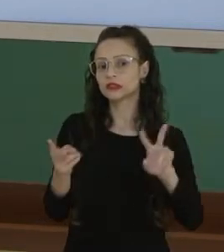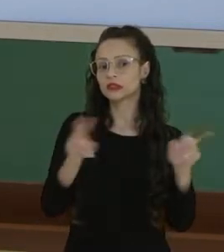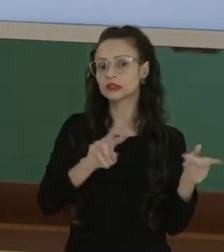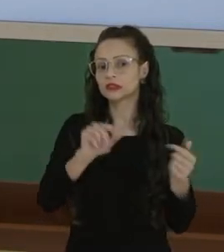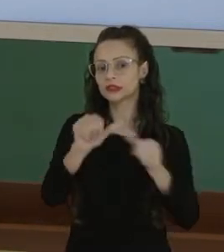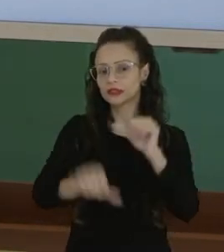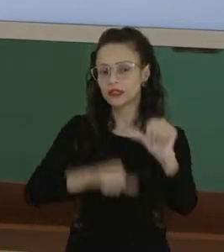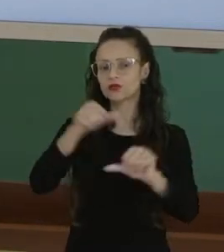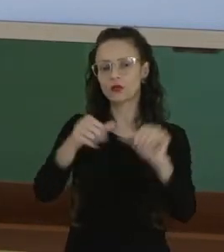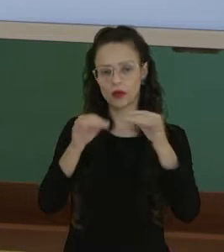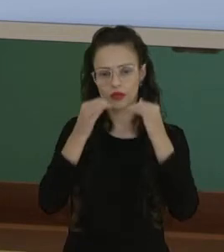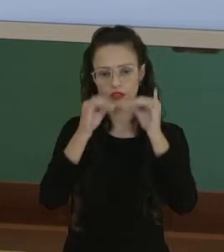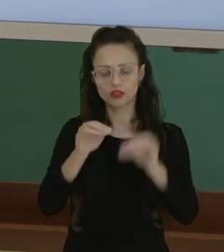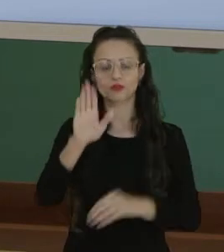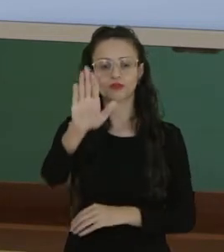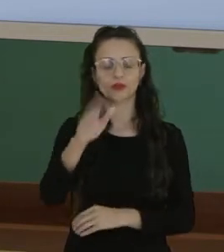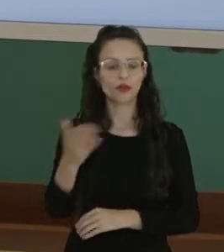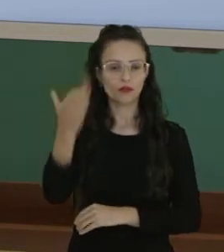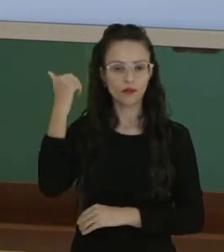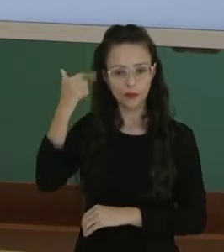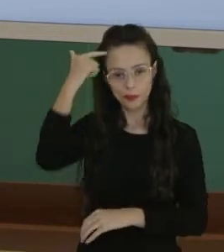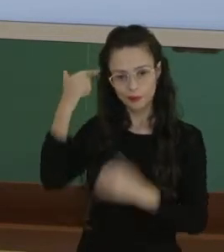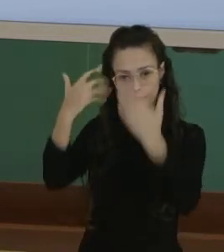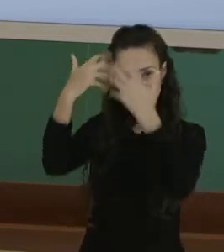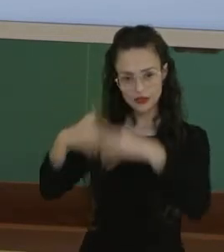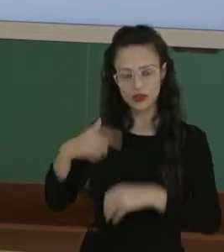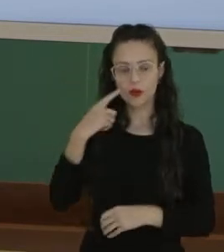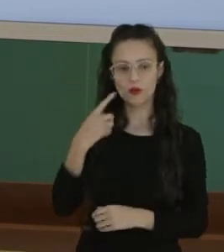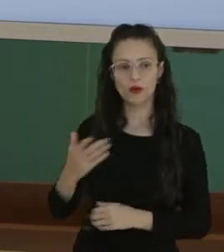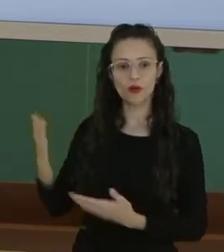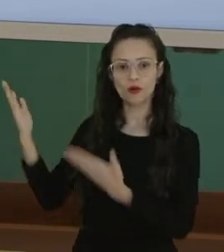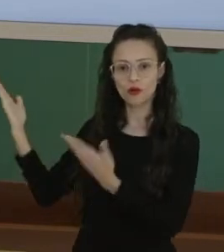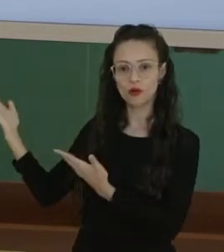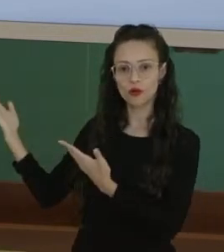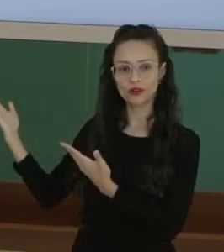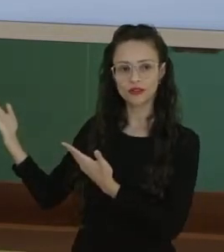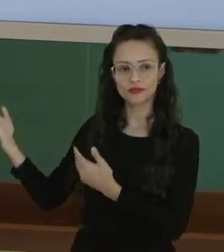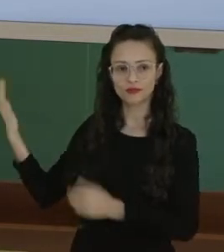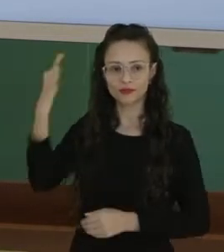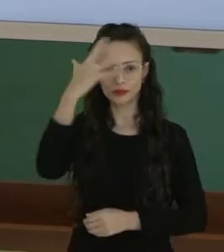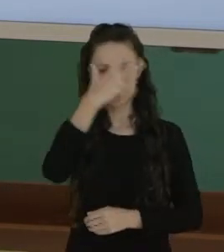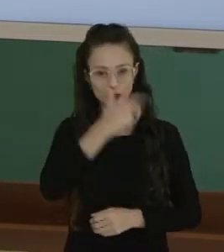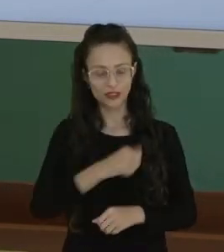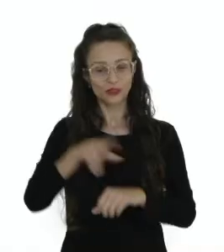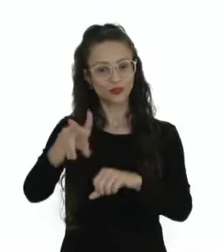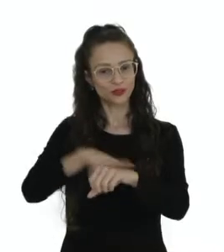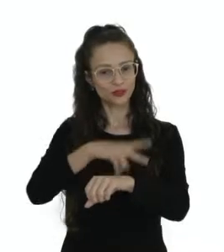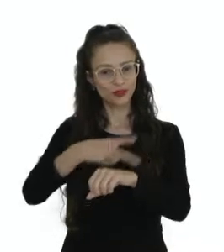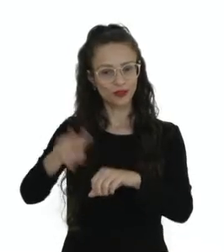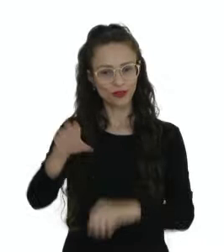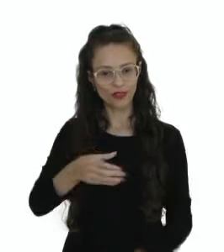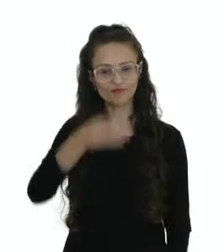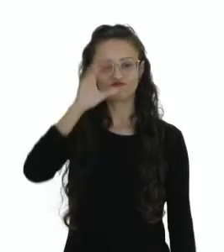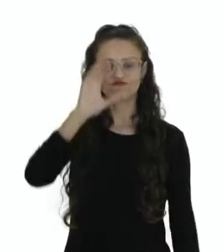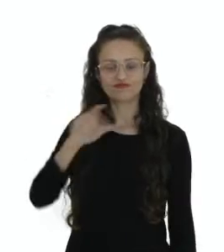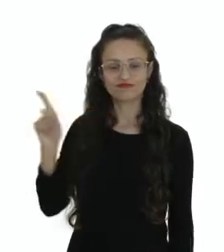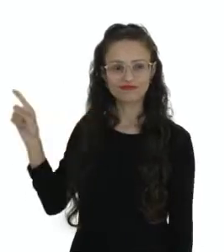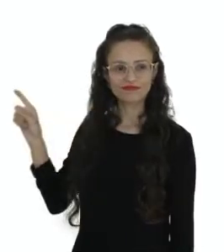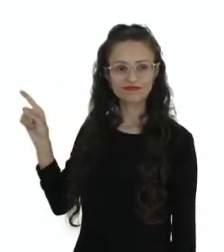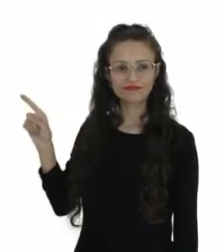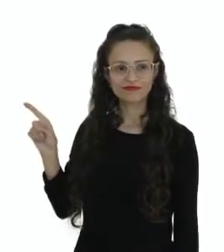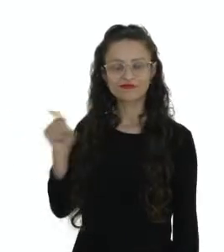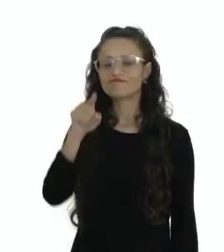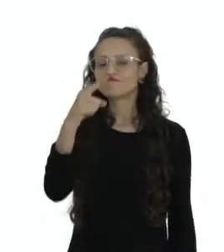então. Bem, vamos pensar um pouquinho. Veja que foto bonita, né? Um achocolatado ali, daquele preferência que